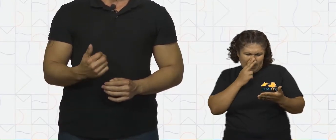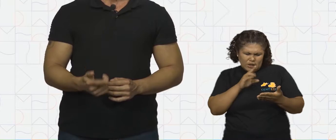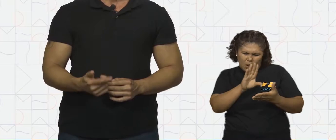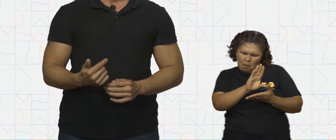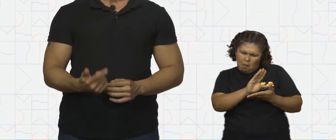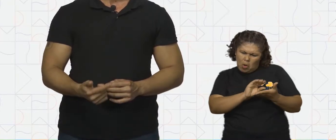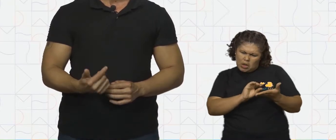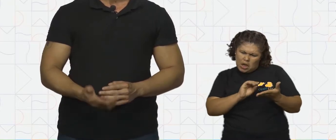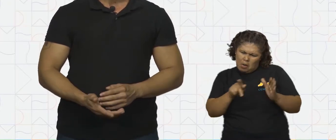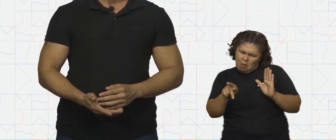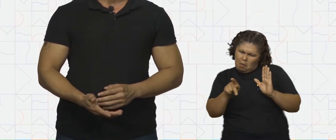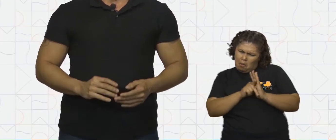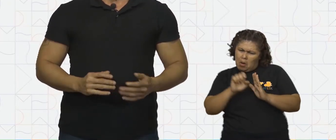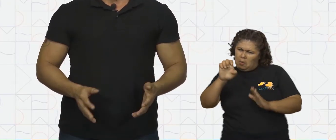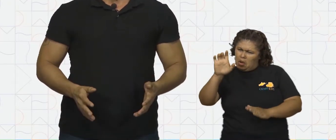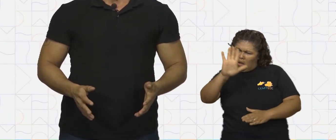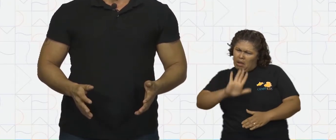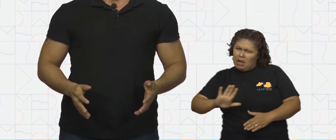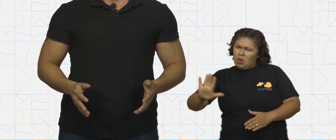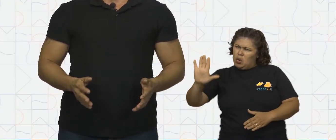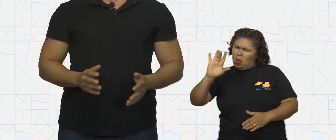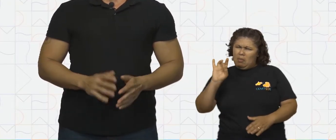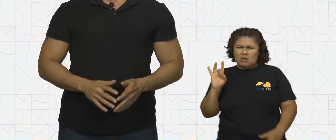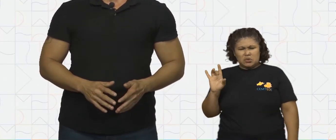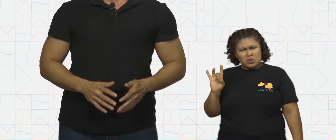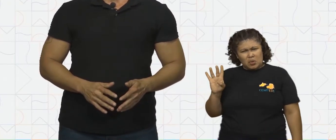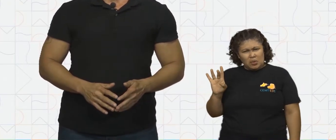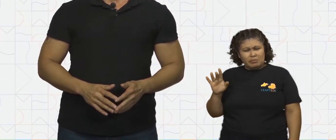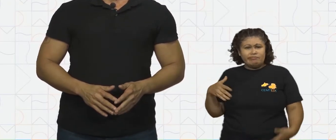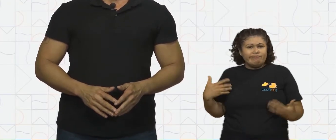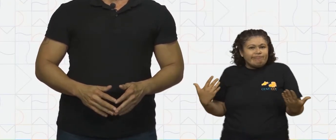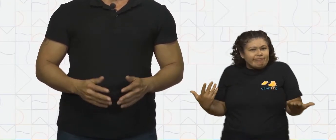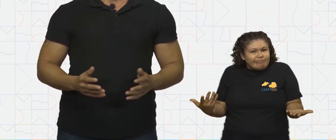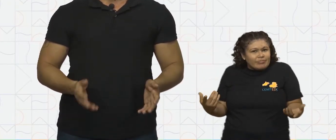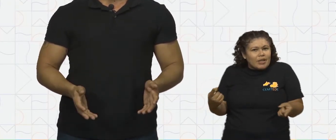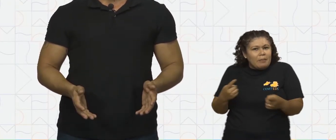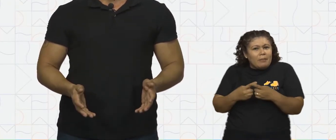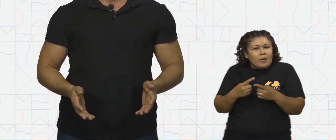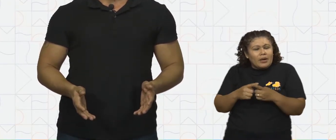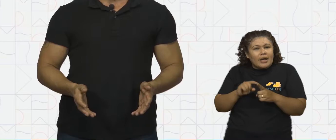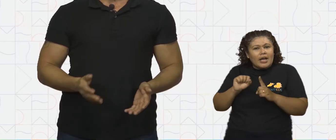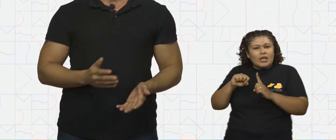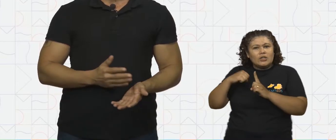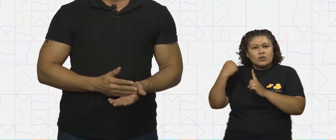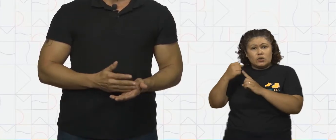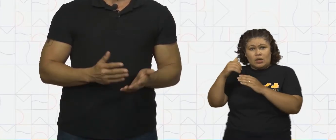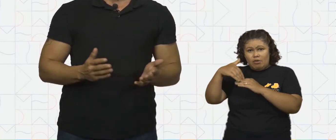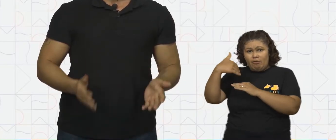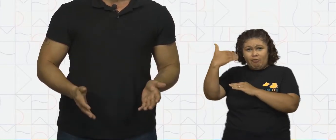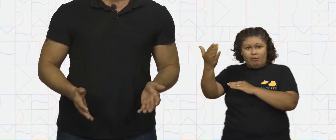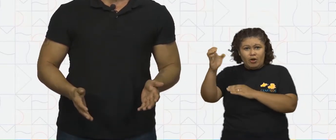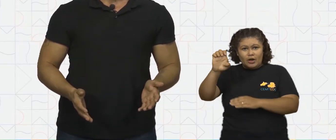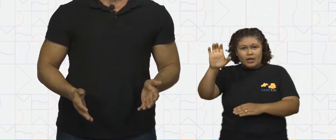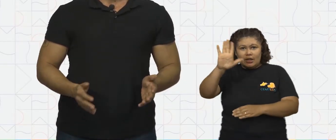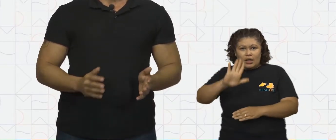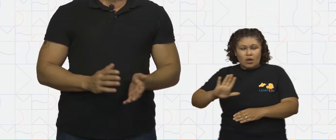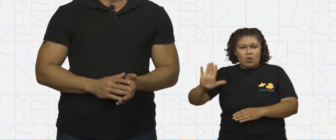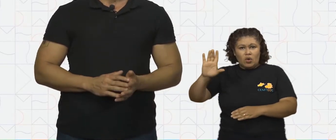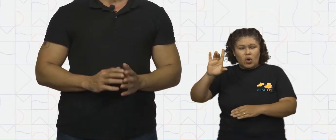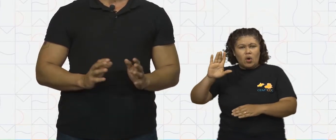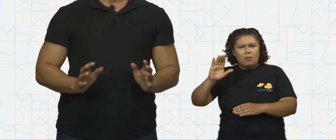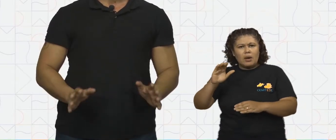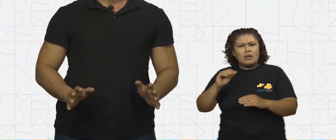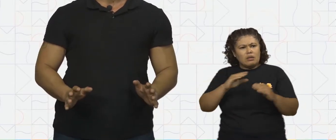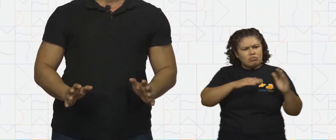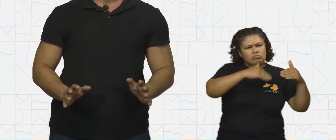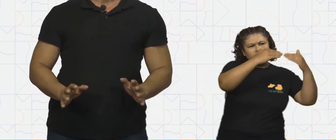a partir do olhar do europeu. Infelizmente, diversas sociedades humanas fora da Europa se desenvolveram ao mesmo tempo, ou até de